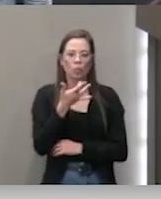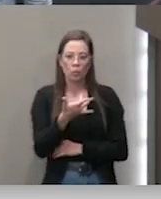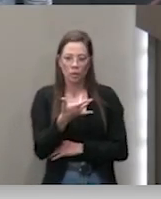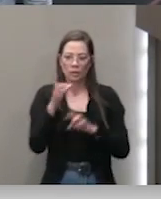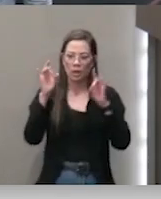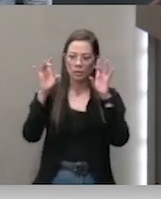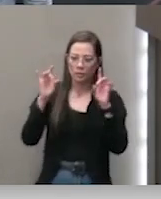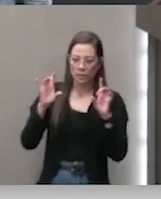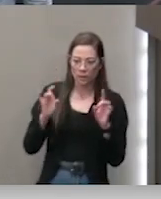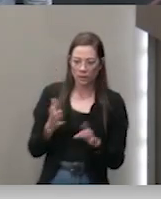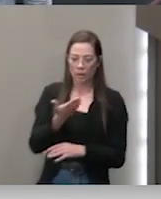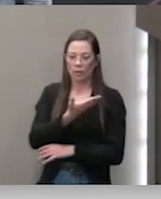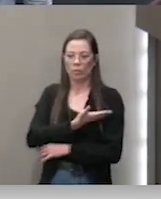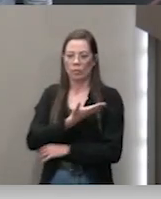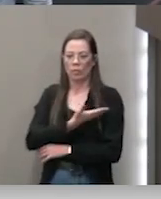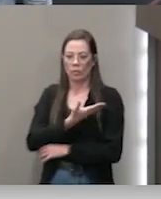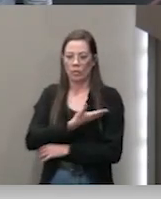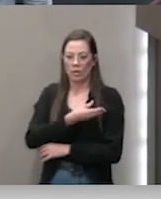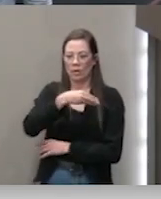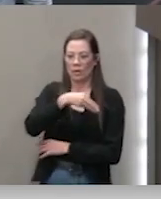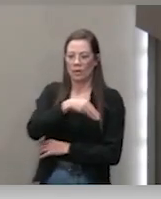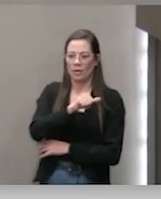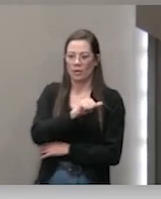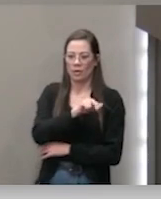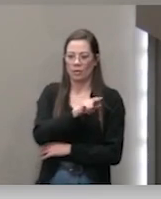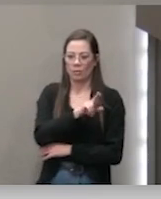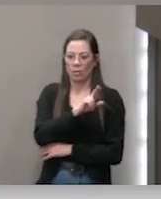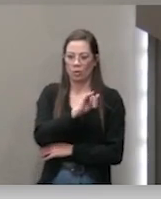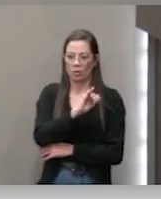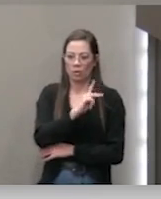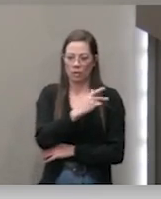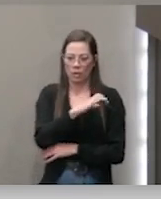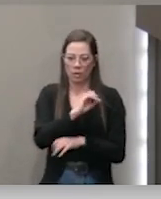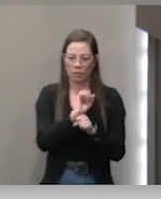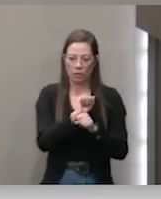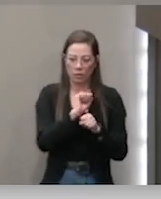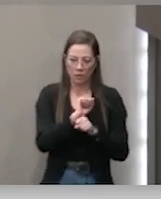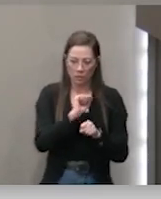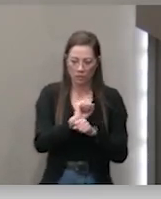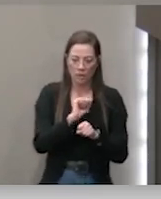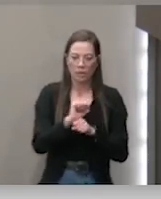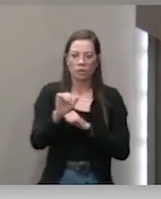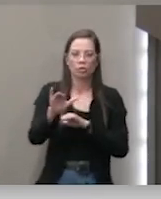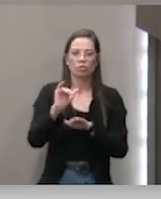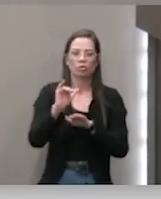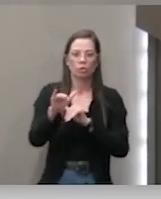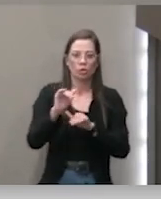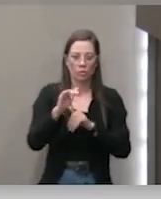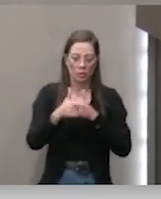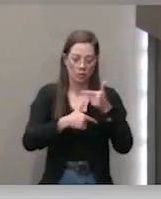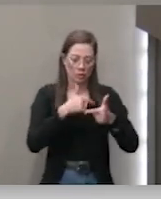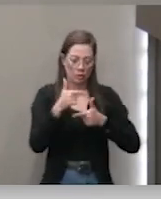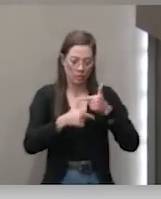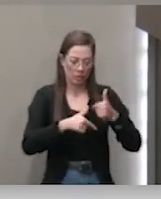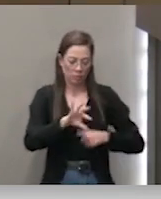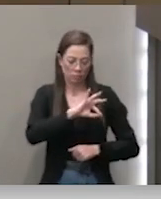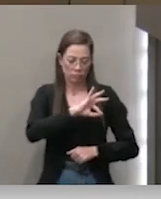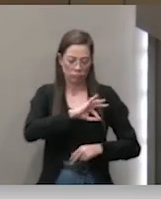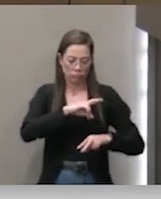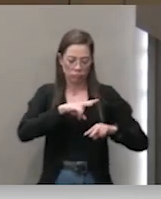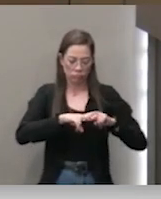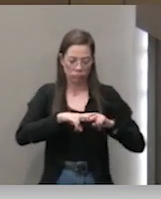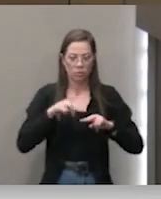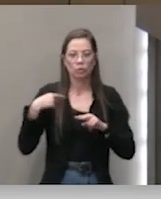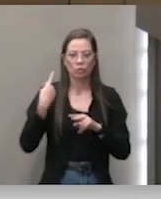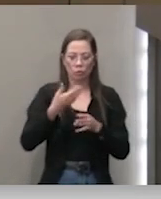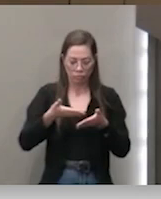especial ao nosso amigo Paulinho aí, está aguardando ser chamado à Polícia Penal. Saiba que nós somos